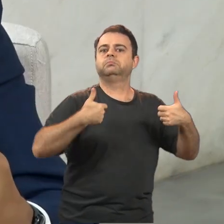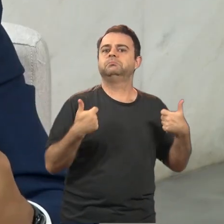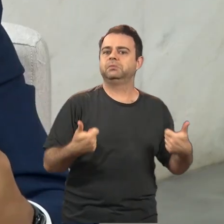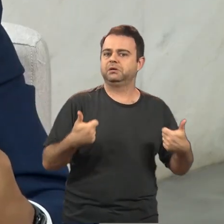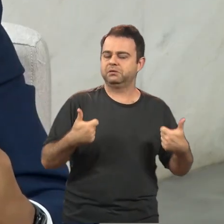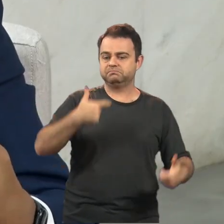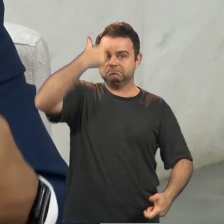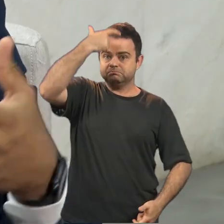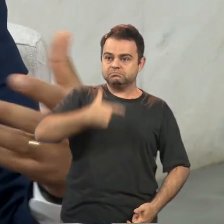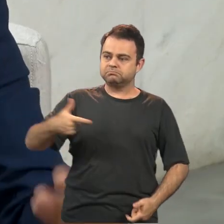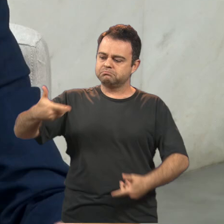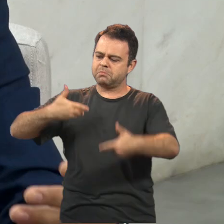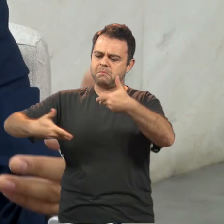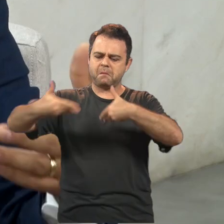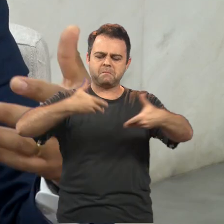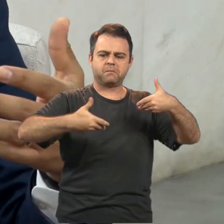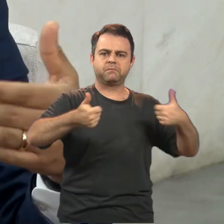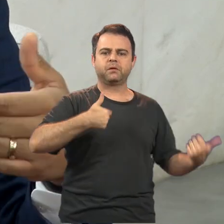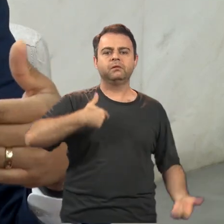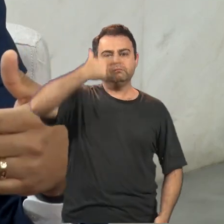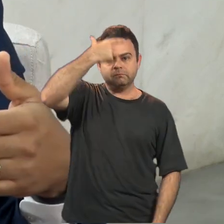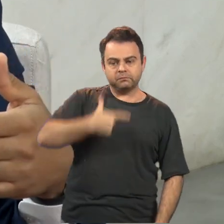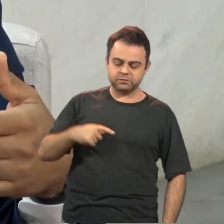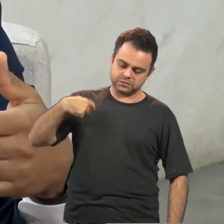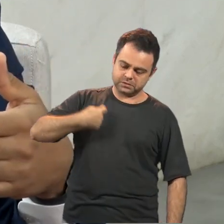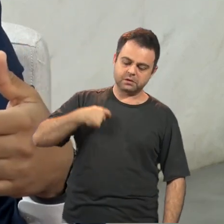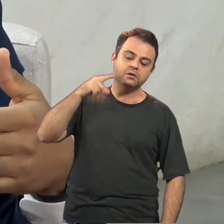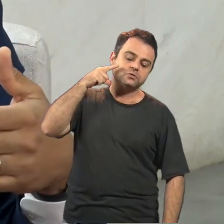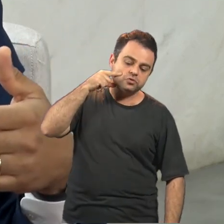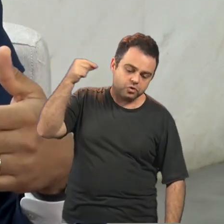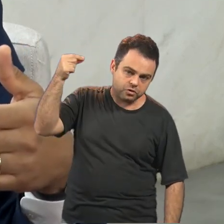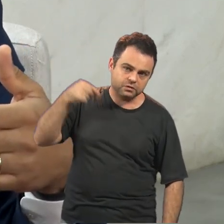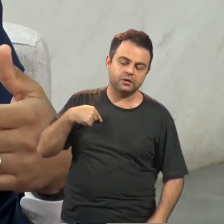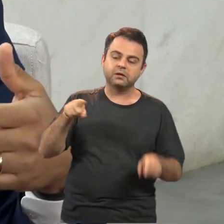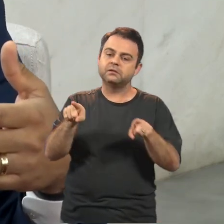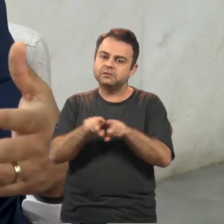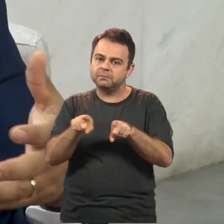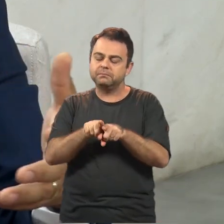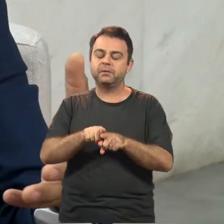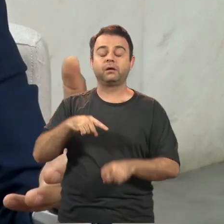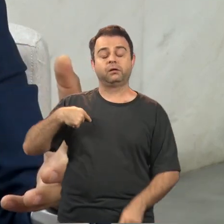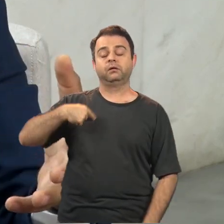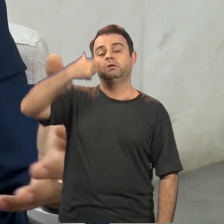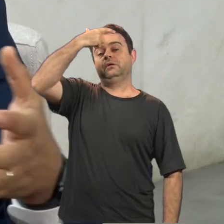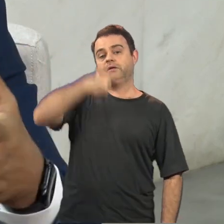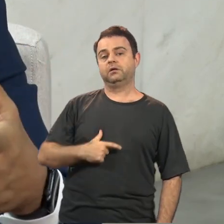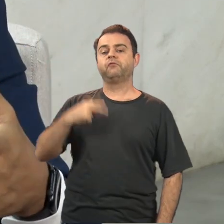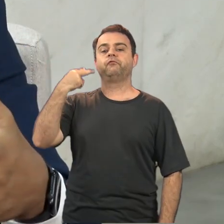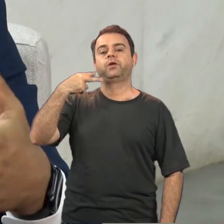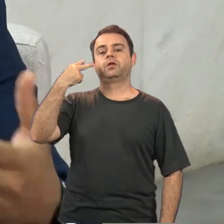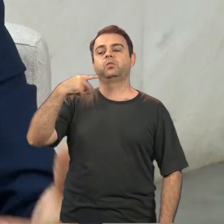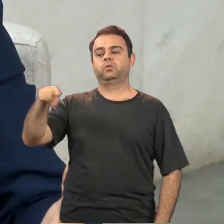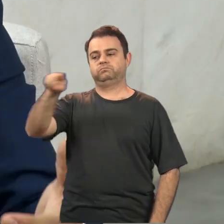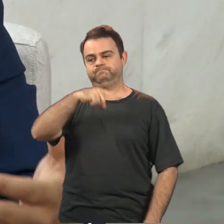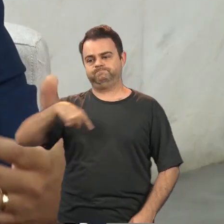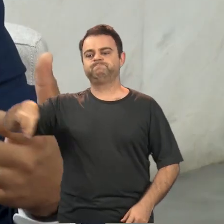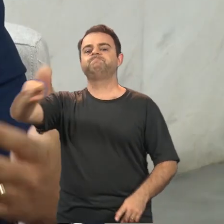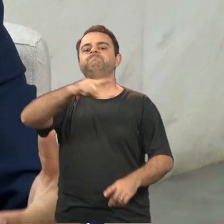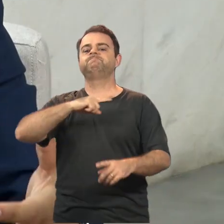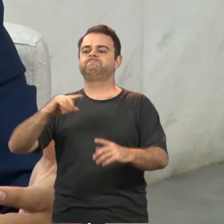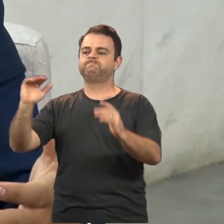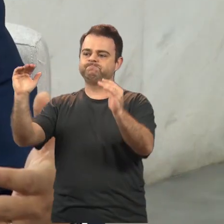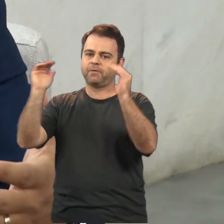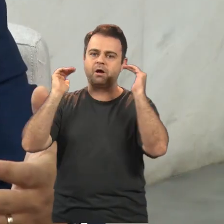nossa pessoa, não só pelo Jonathan Santos, mas também pela figura vereador. Eu acredito que você prezar